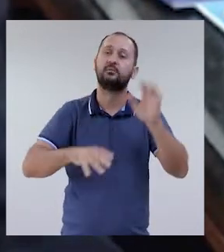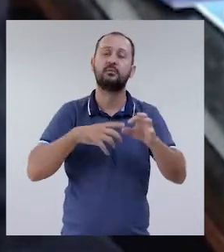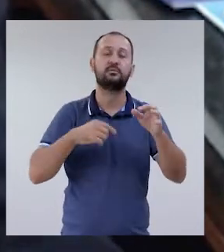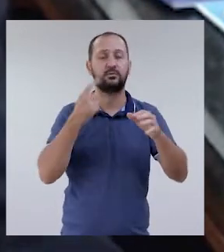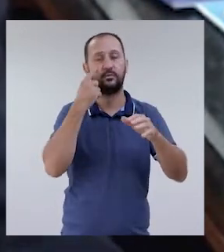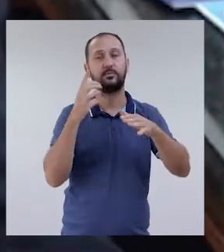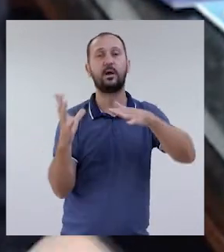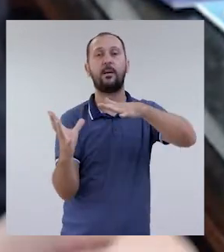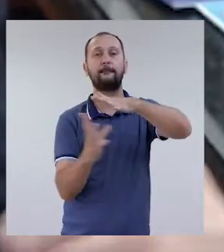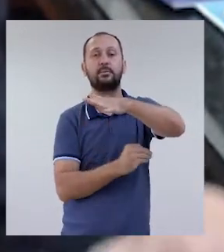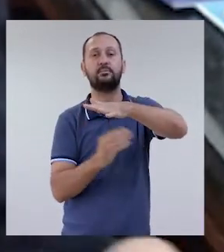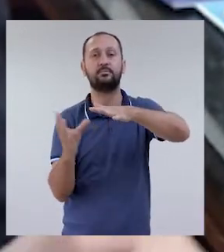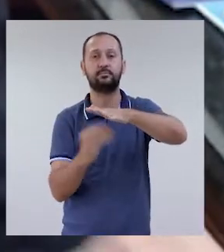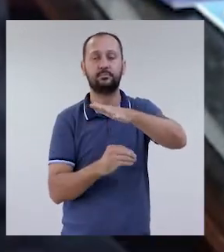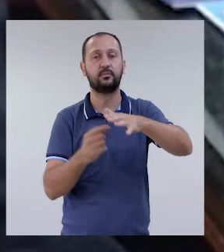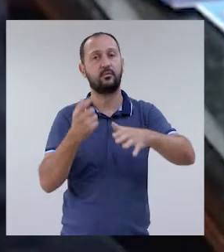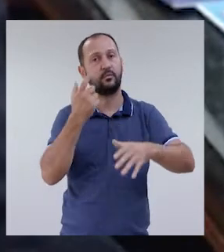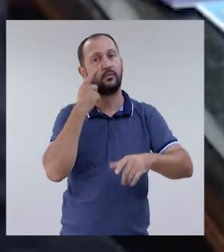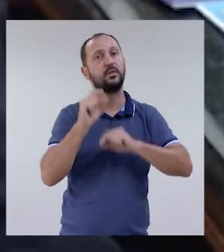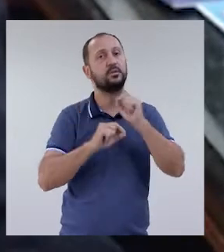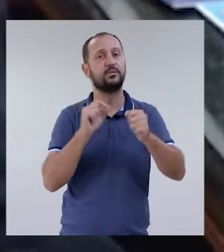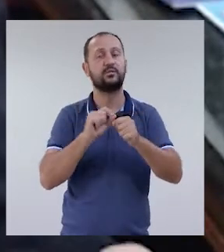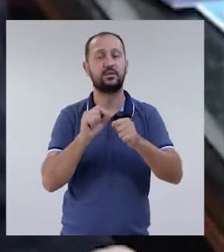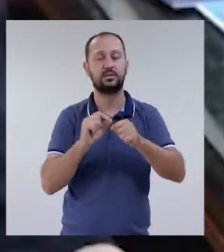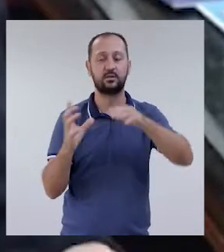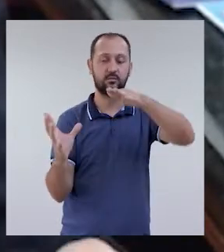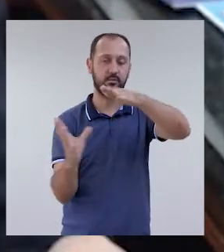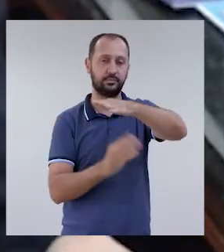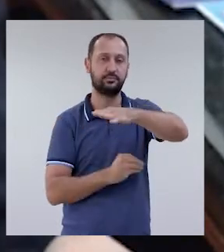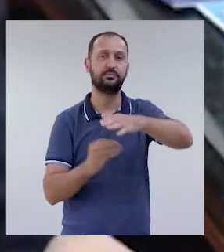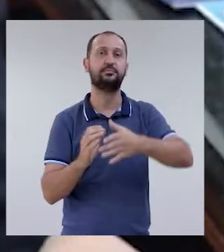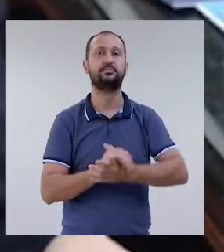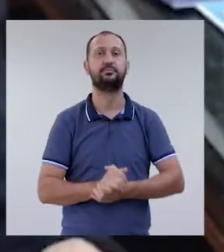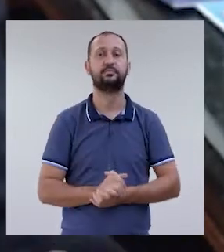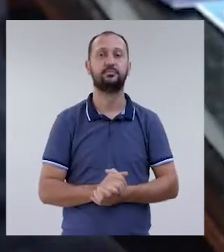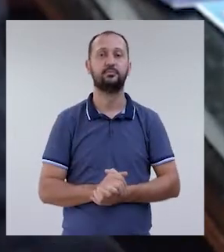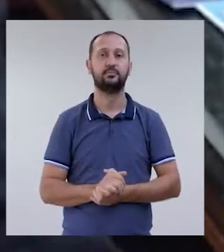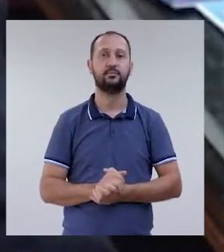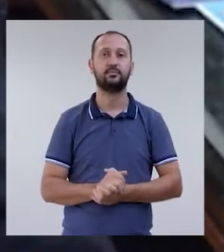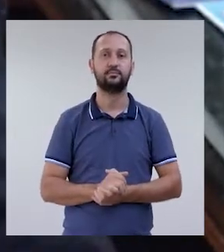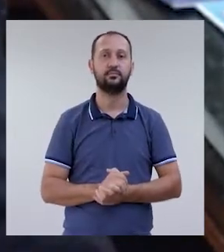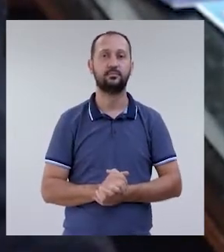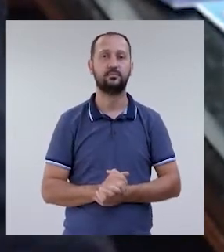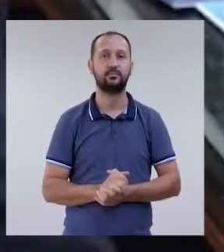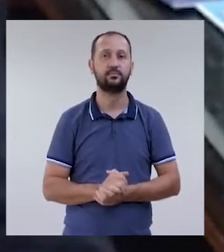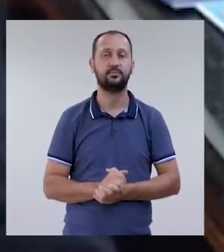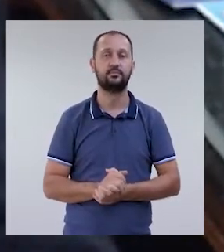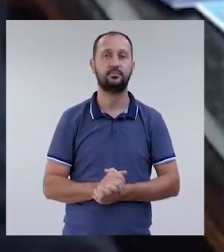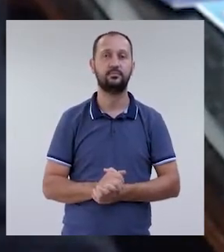uma digitação. Então, estamos aí planejando fazer a digitação.